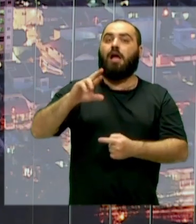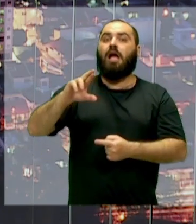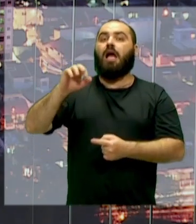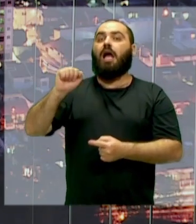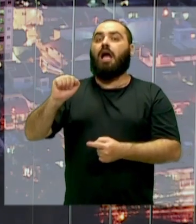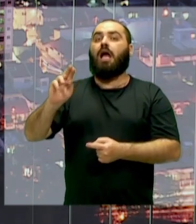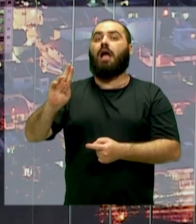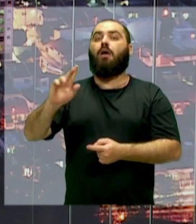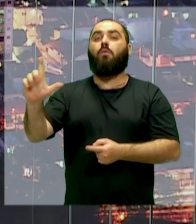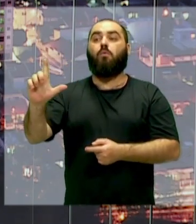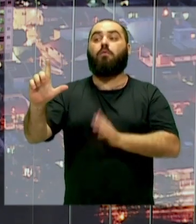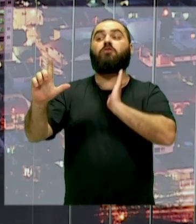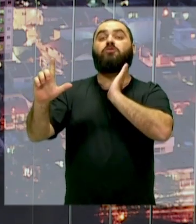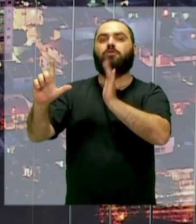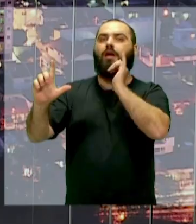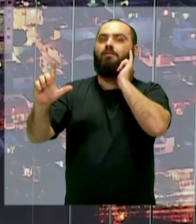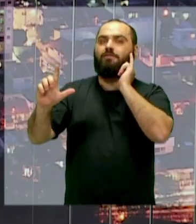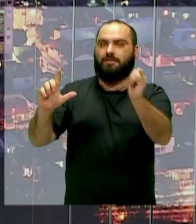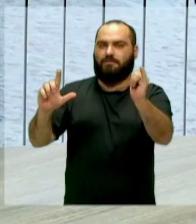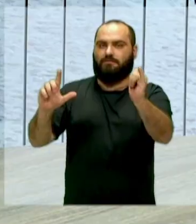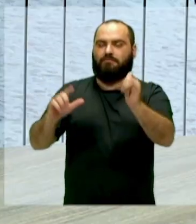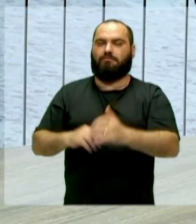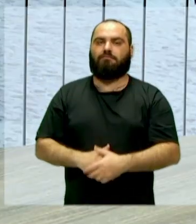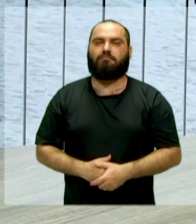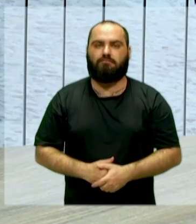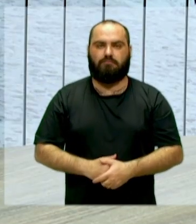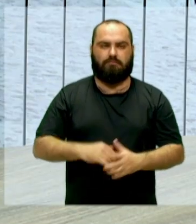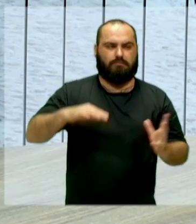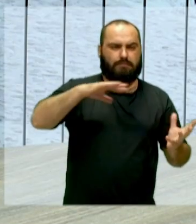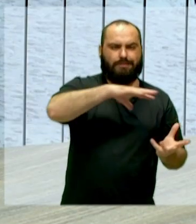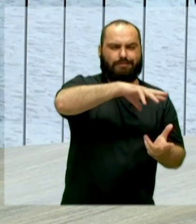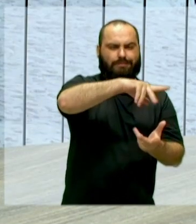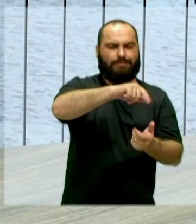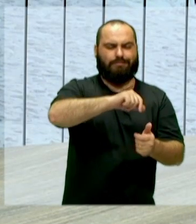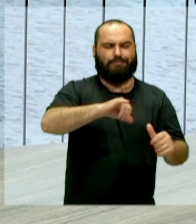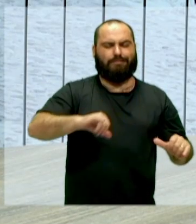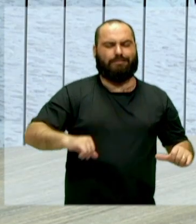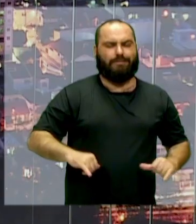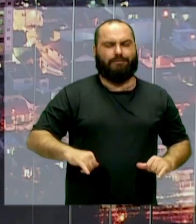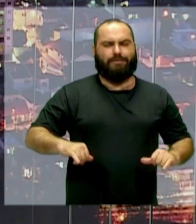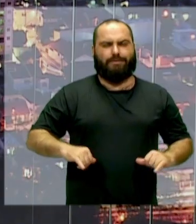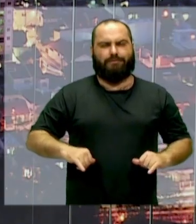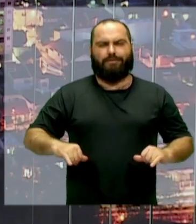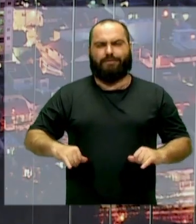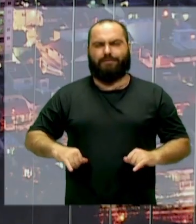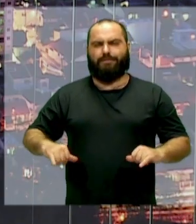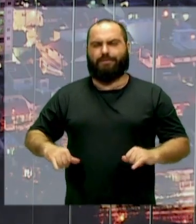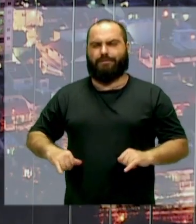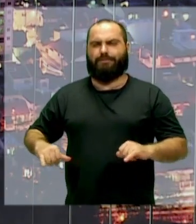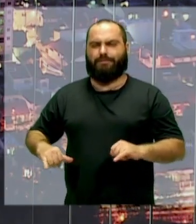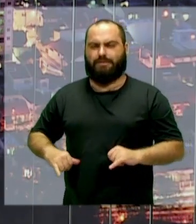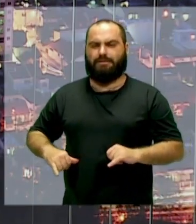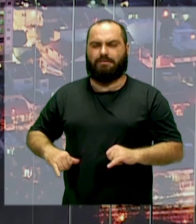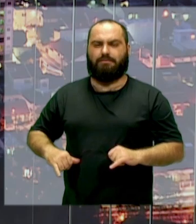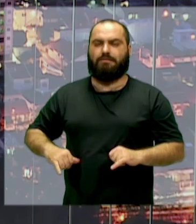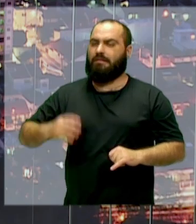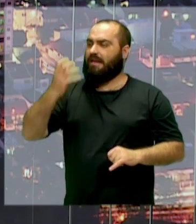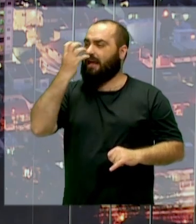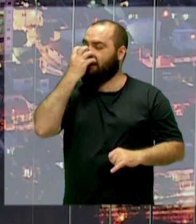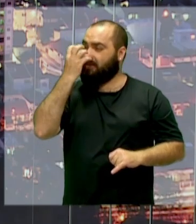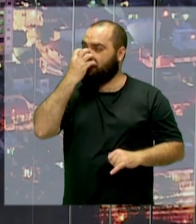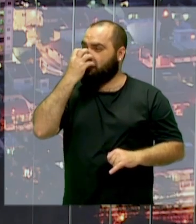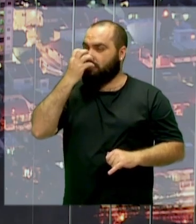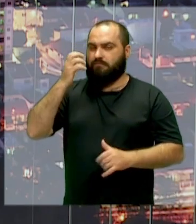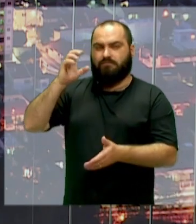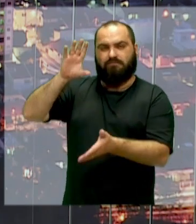alertava que bolir muito com o planeta e como um cachorro que não aguenta mais as pulas eles se